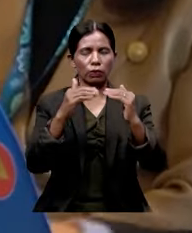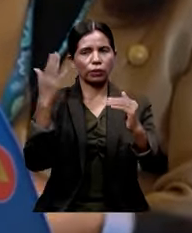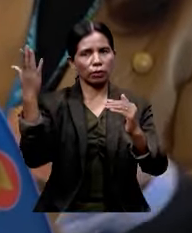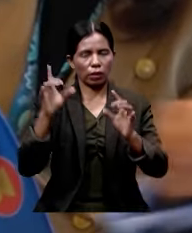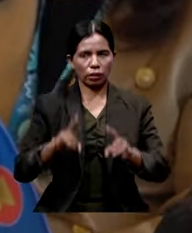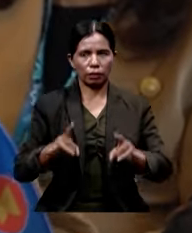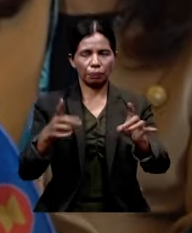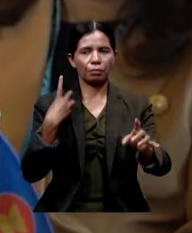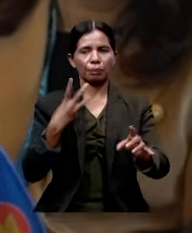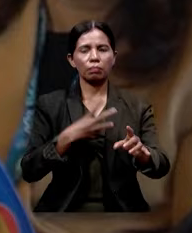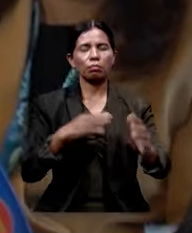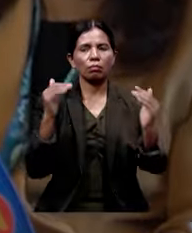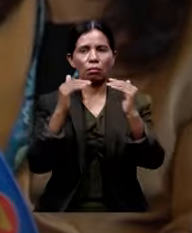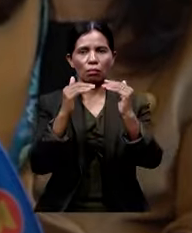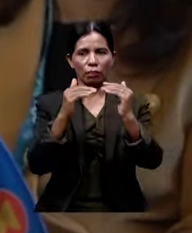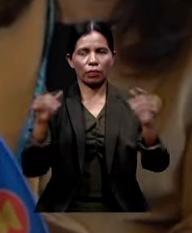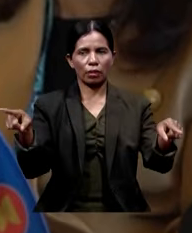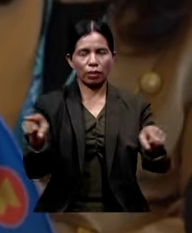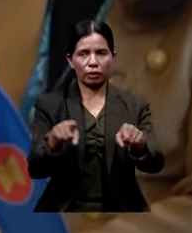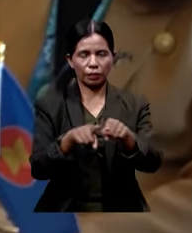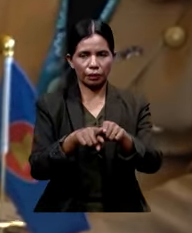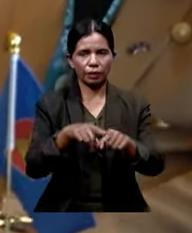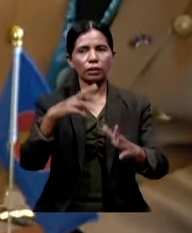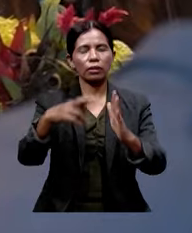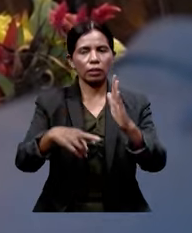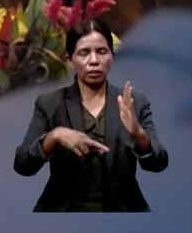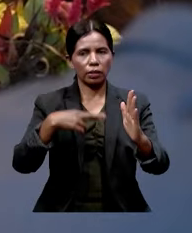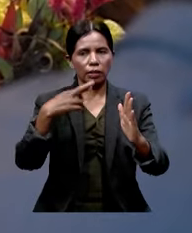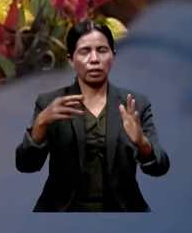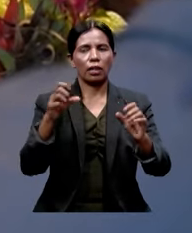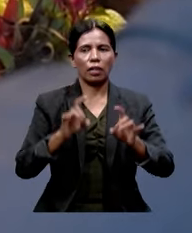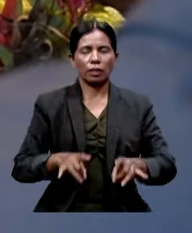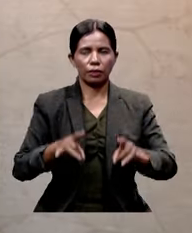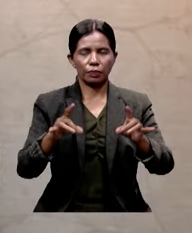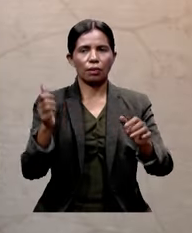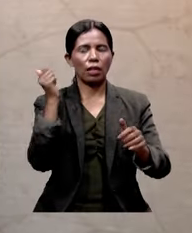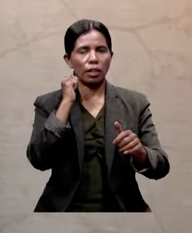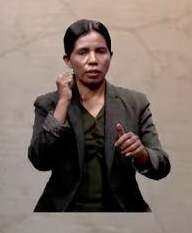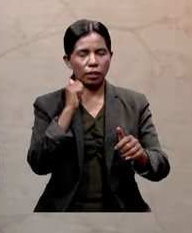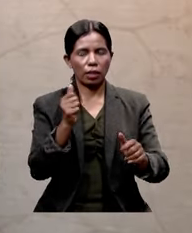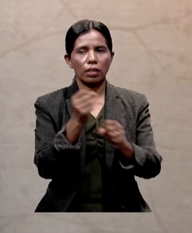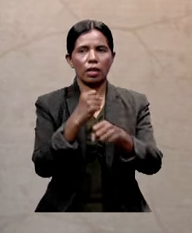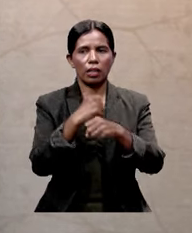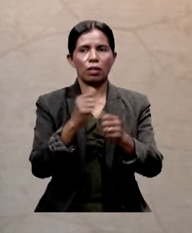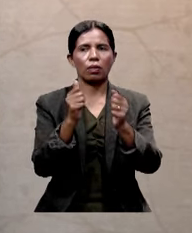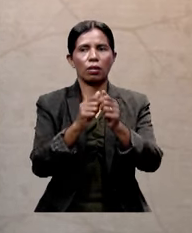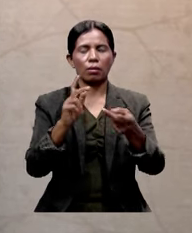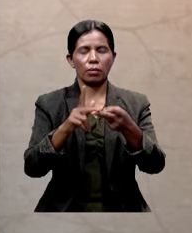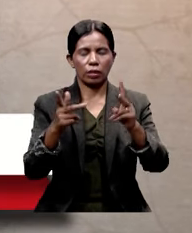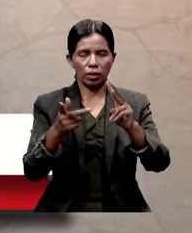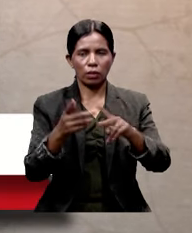É um encontro né, são, é, regularmente a Austrália, a ASEAN halo honi parceiros diálogo